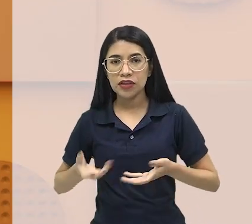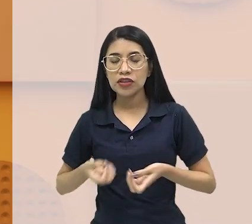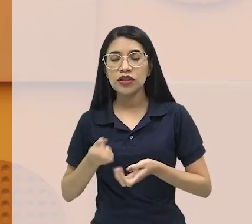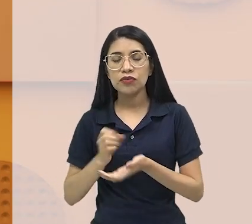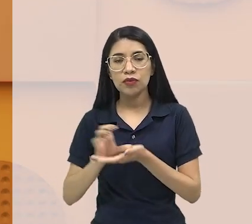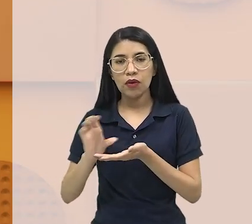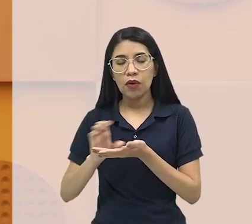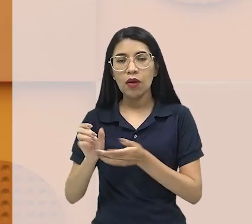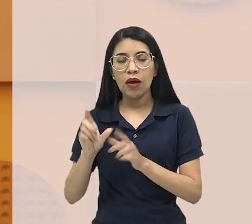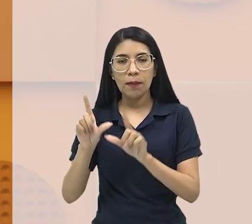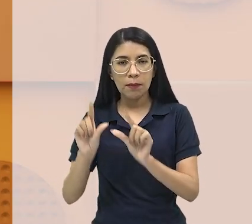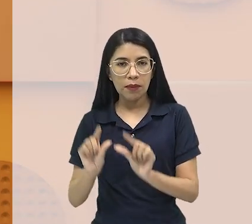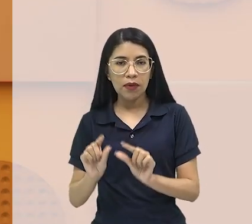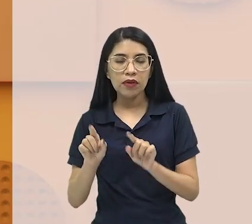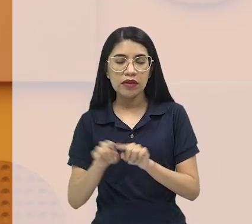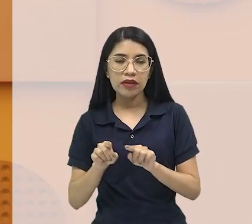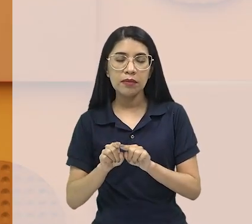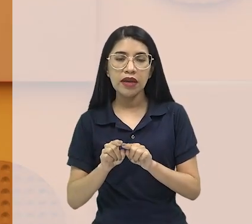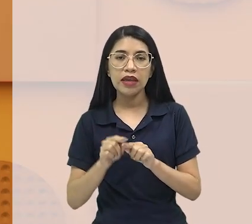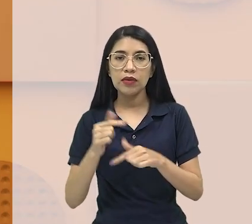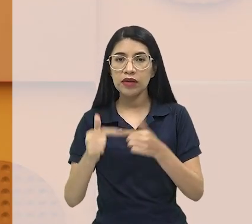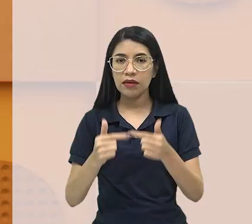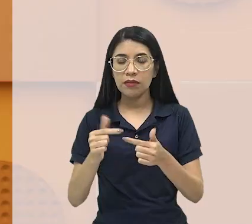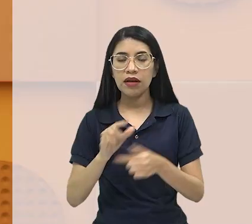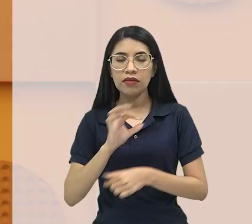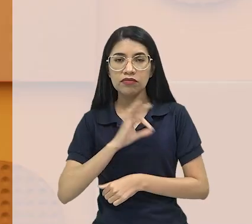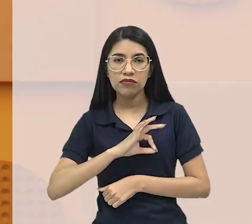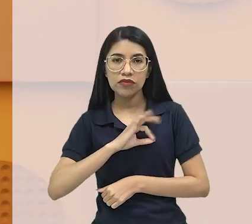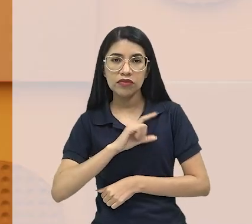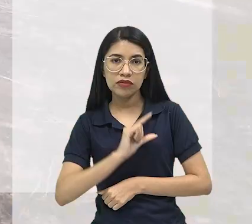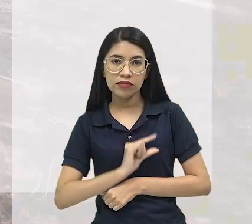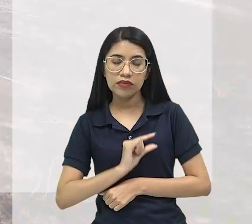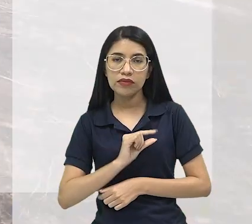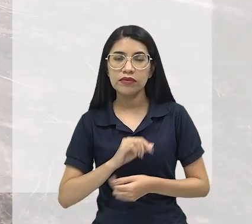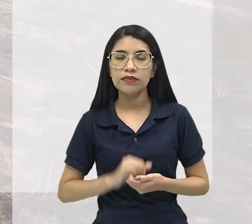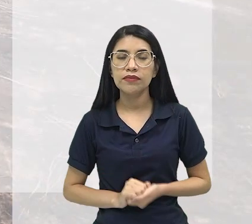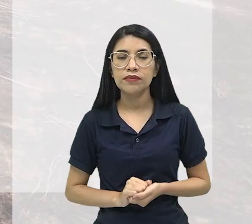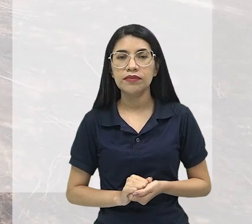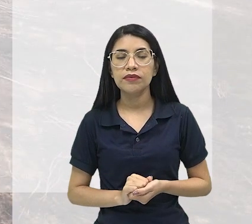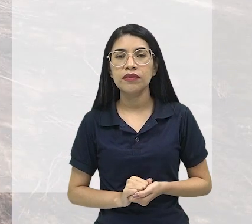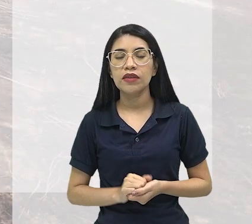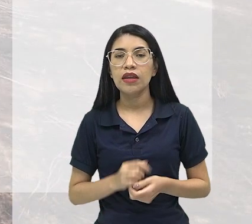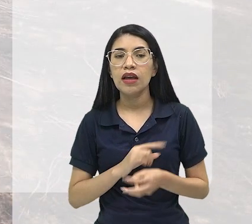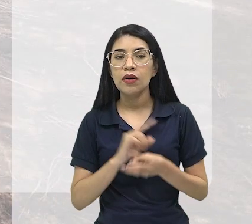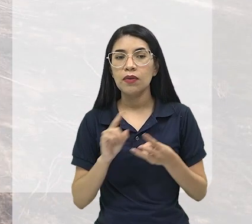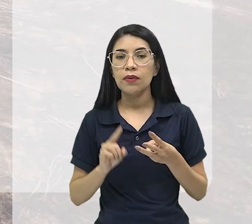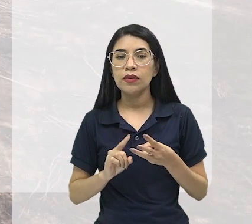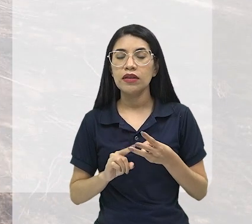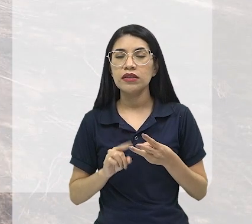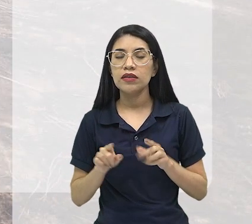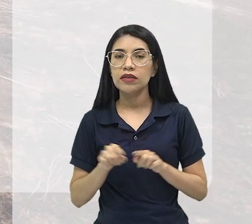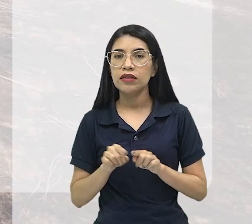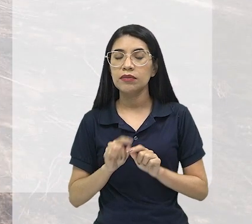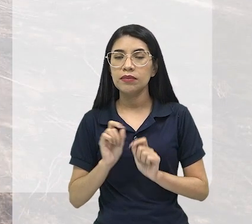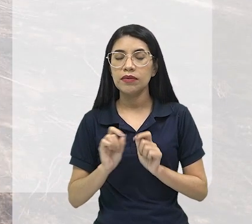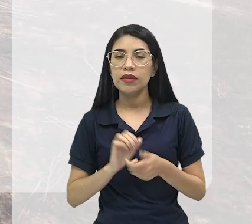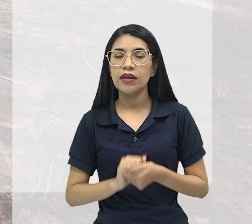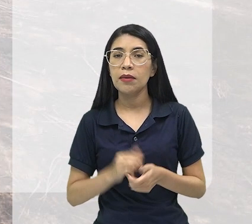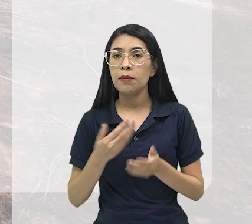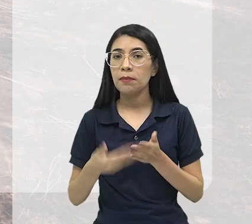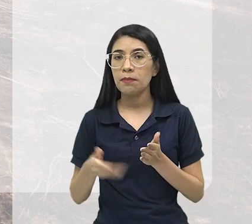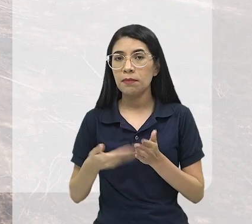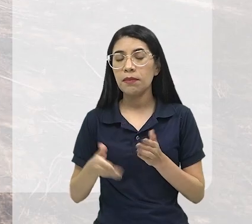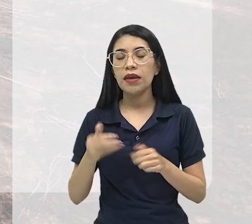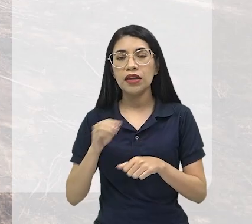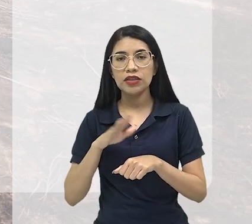de obra ao máximo, também pagando baixos salários. Outro ponto que a gente vai ter é a perda de autonomia.